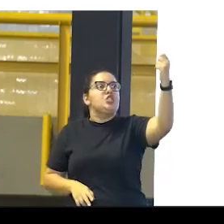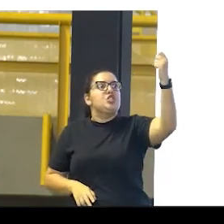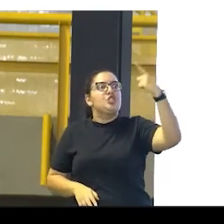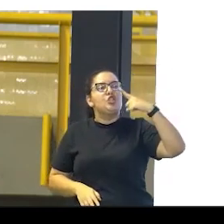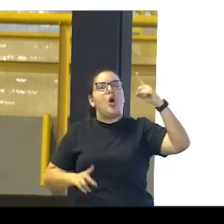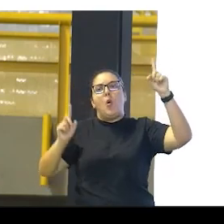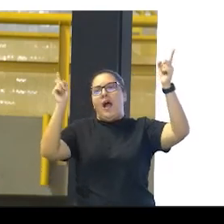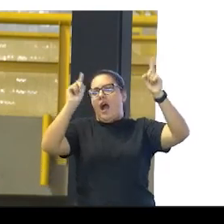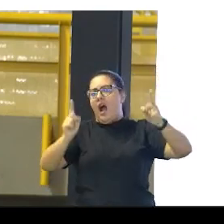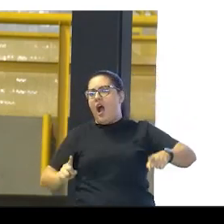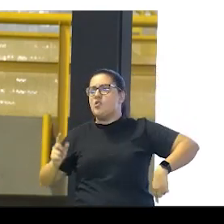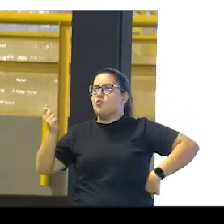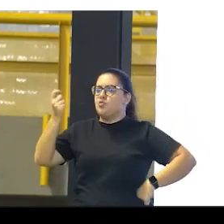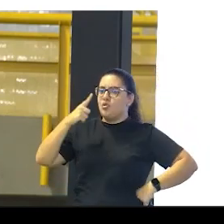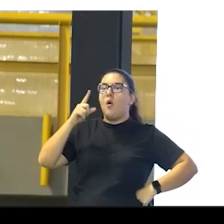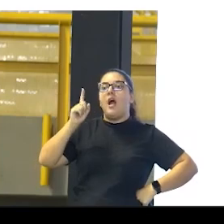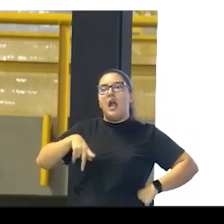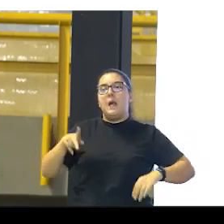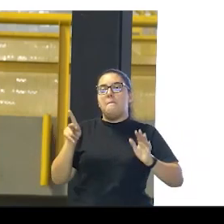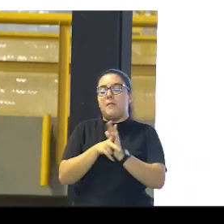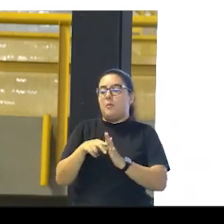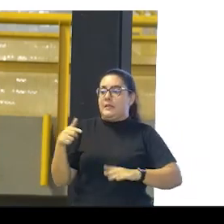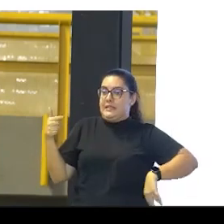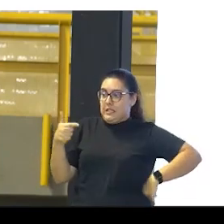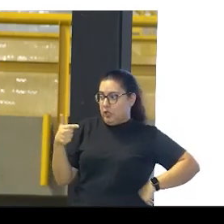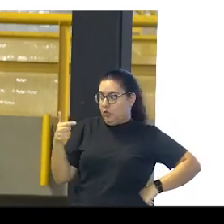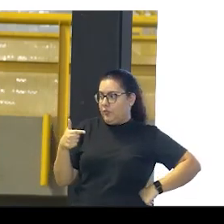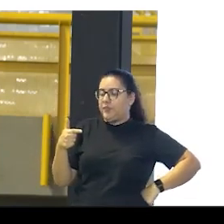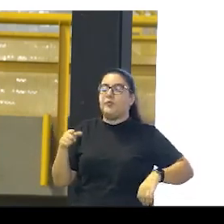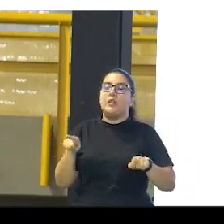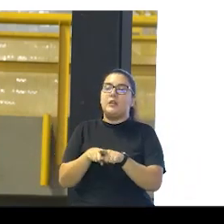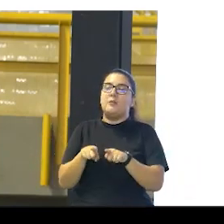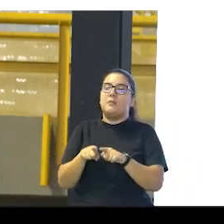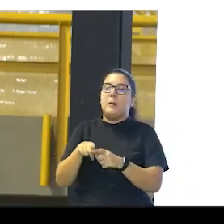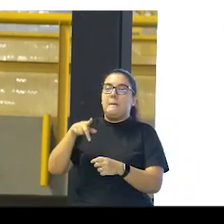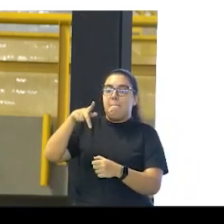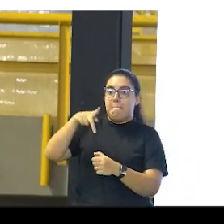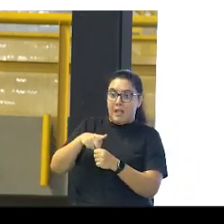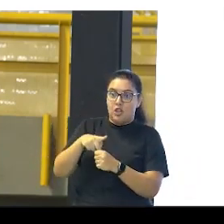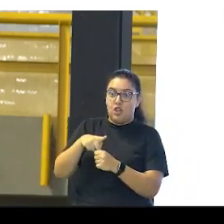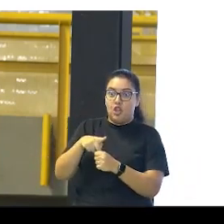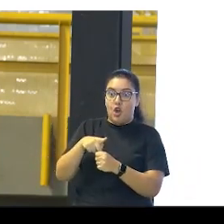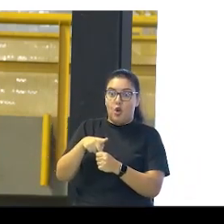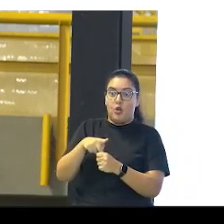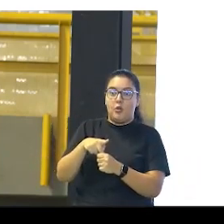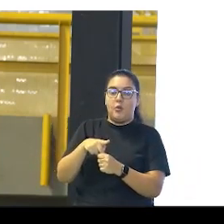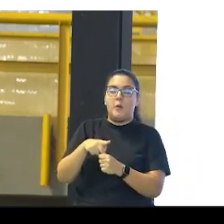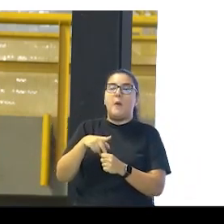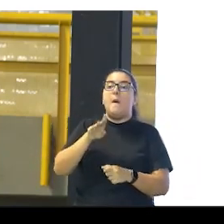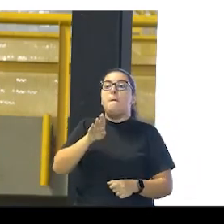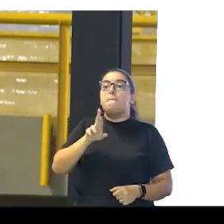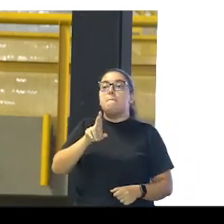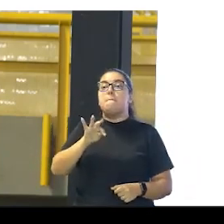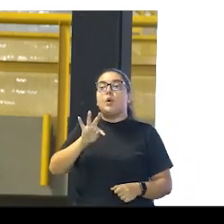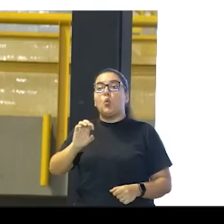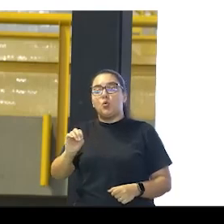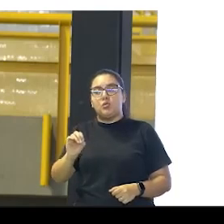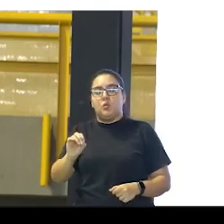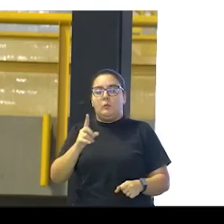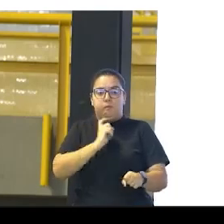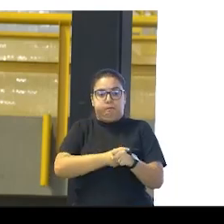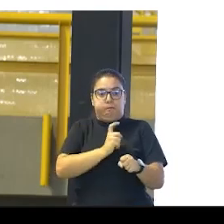radiação solar, é uma fonte secundária. O petróleo bruto é uma fonte primária. A partir